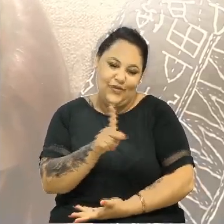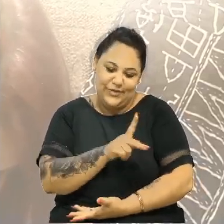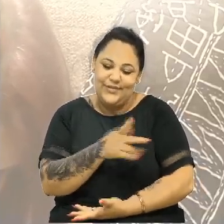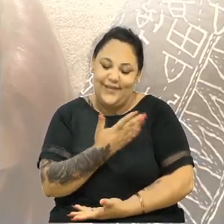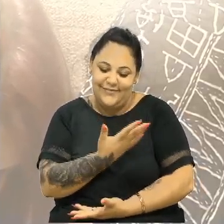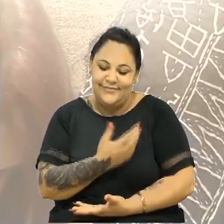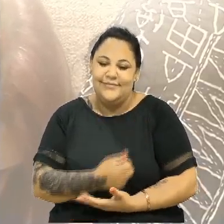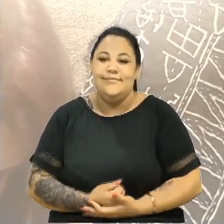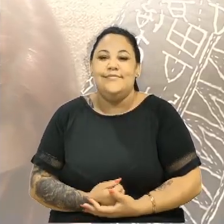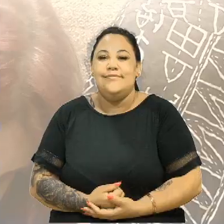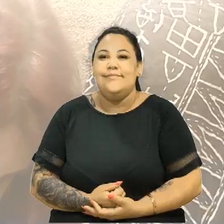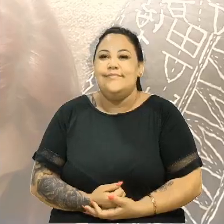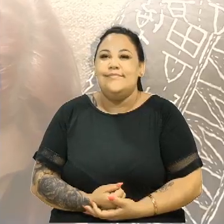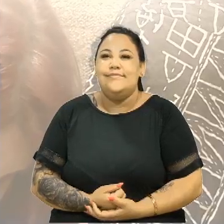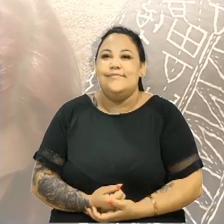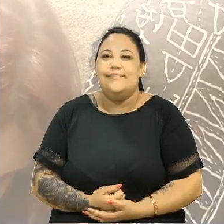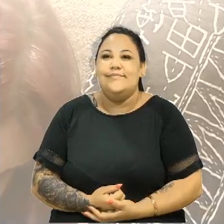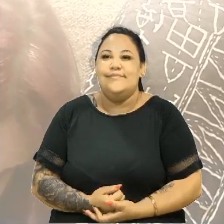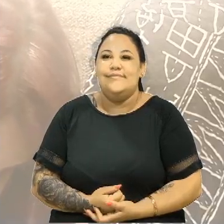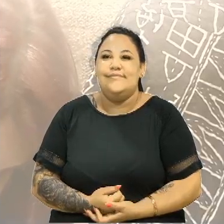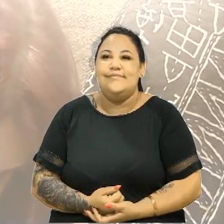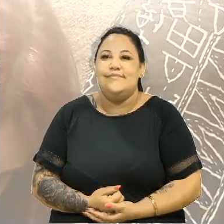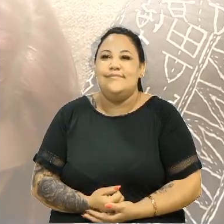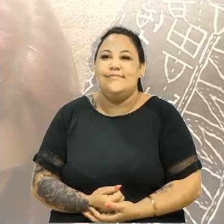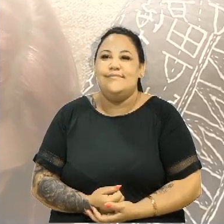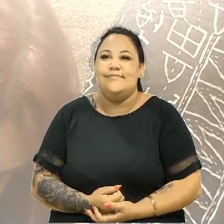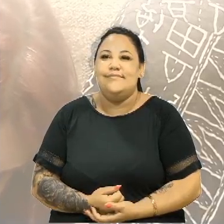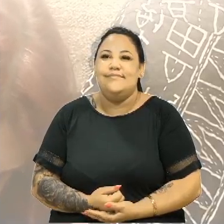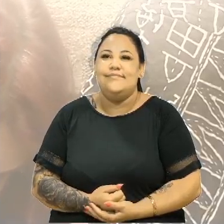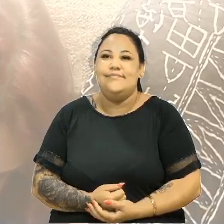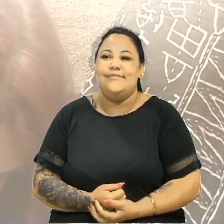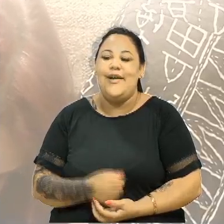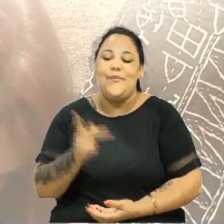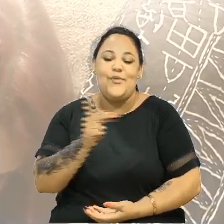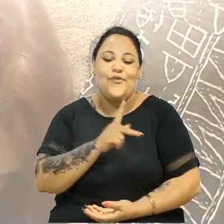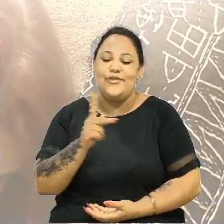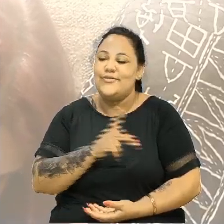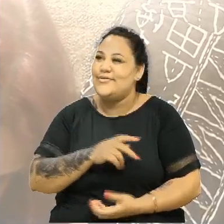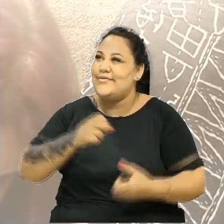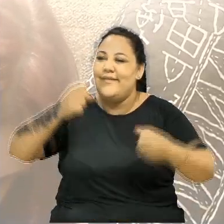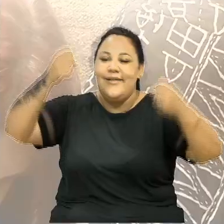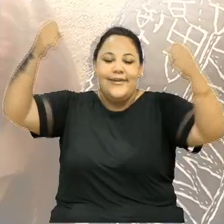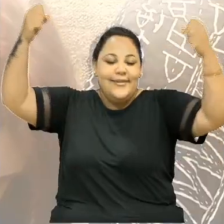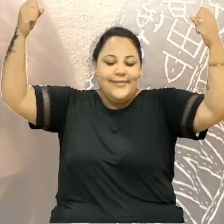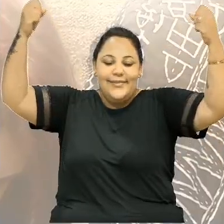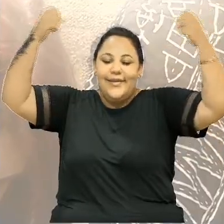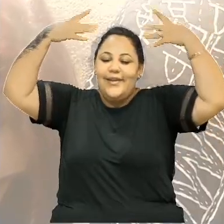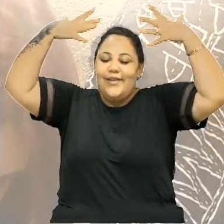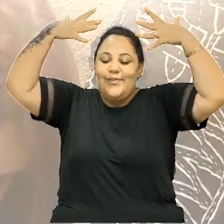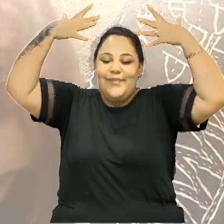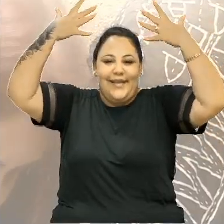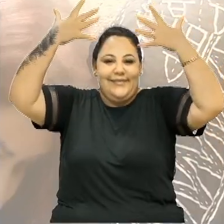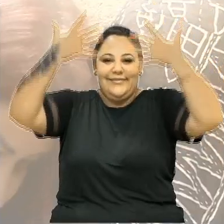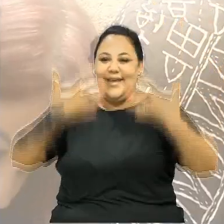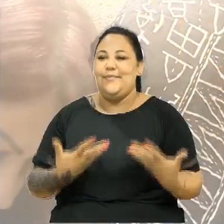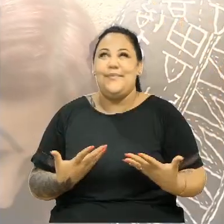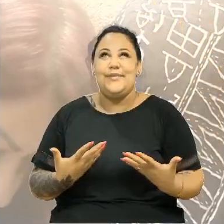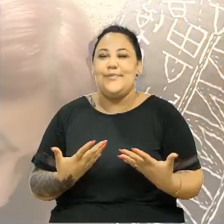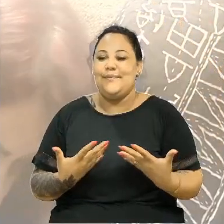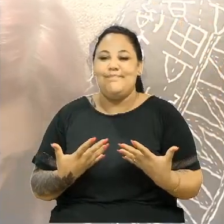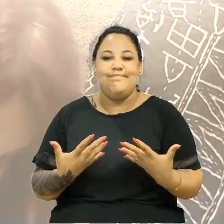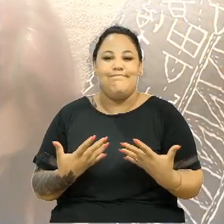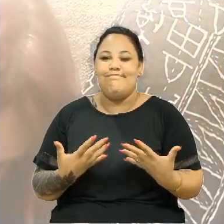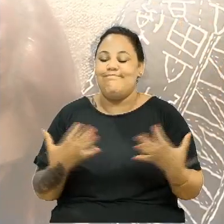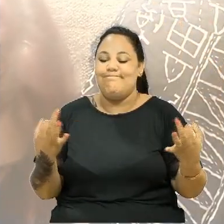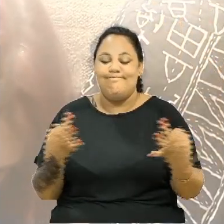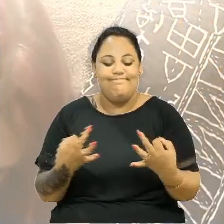O Wagner é uma pessoa iluminada, é um ser iluminado. O Wagner é